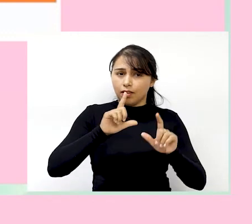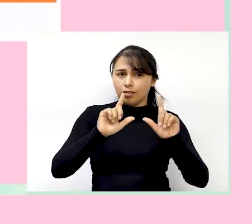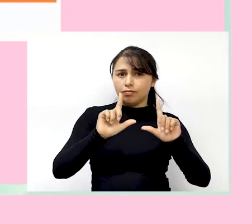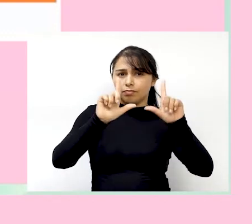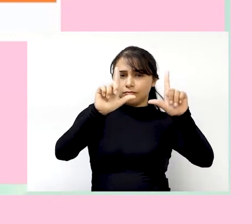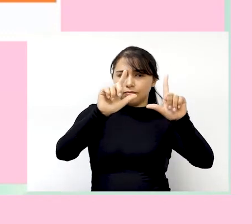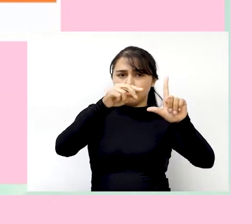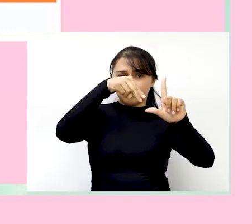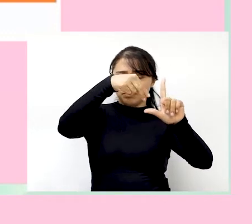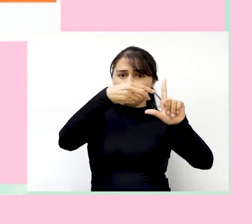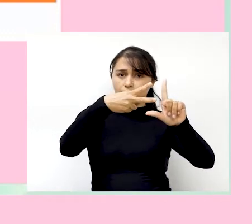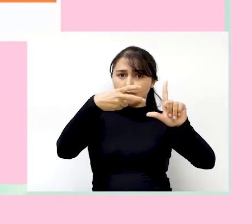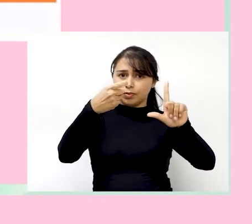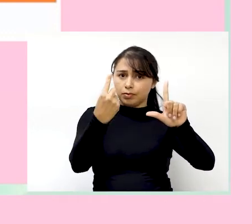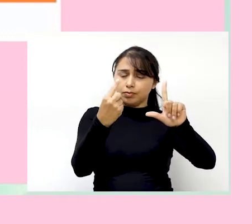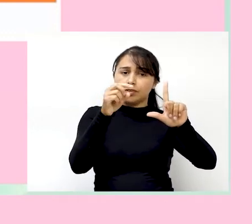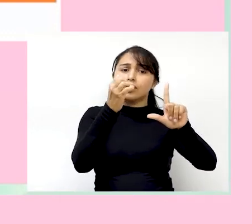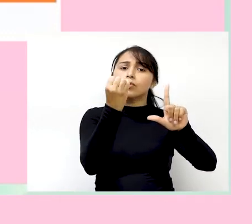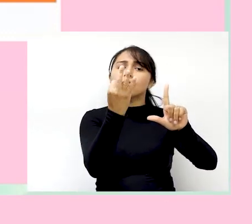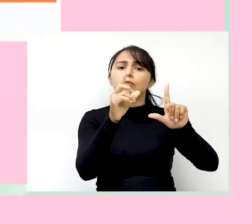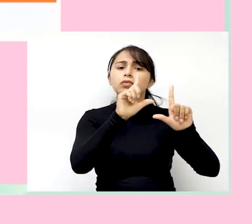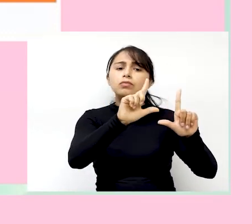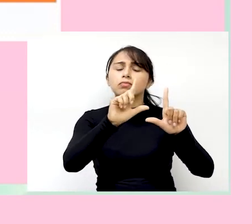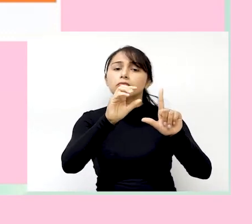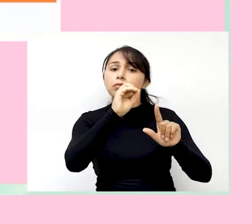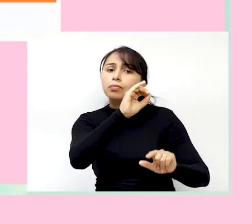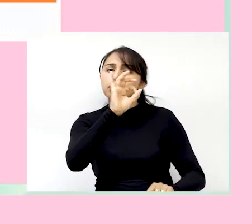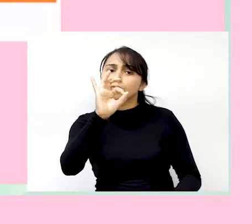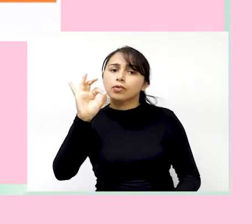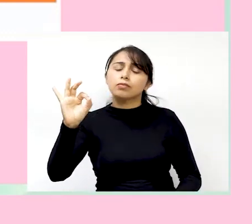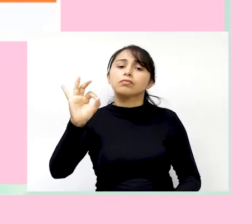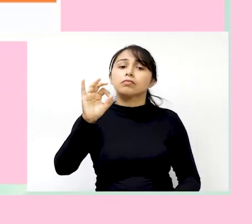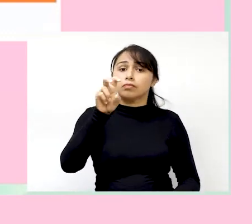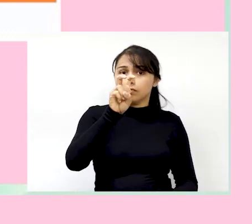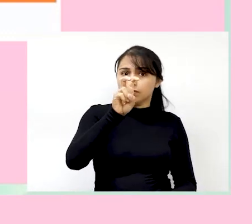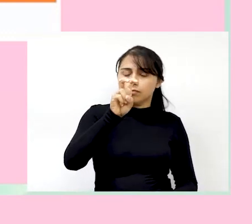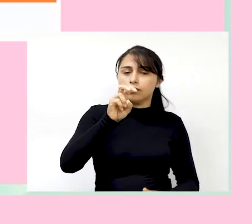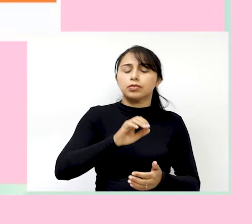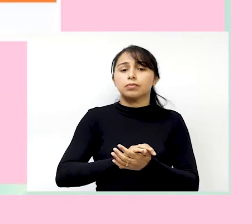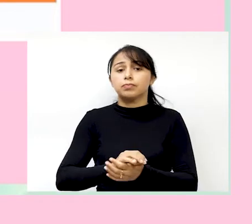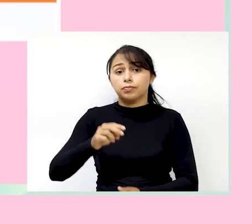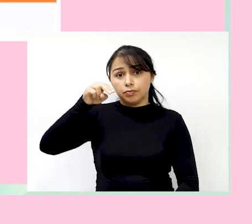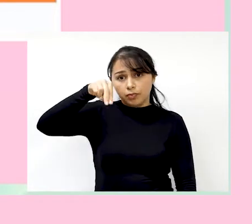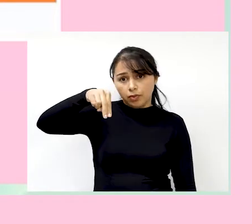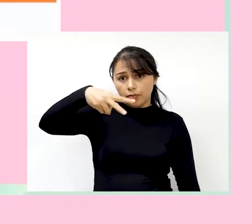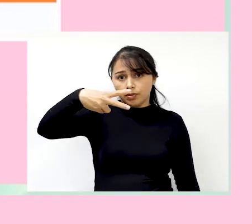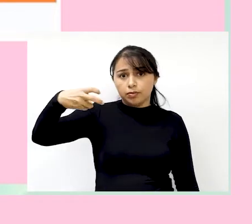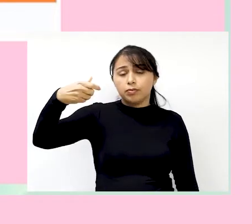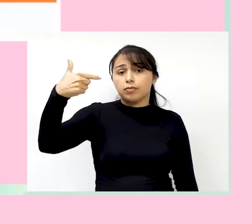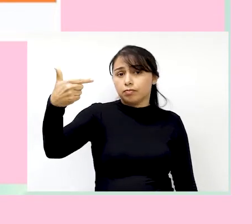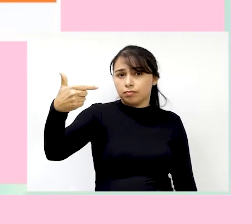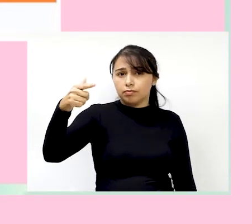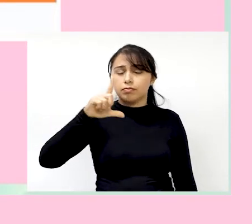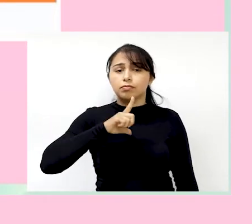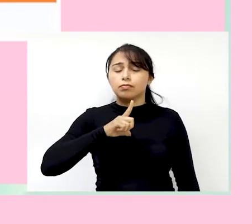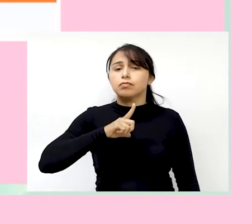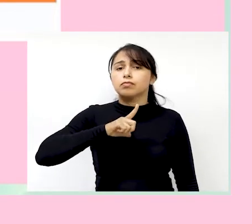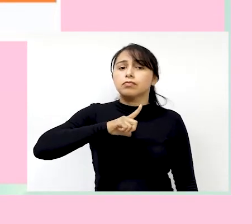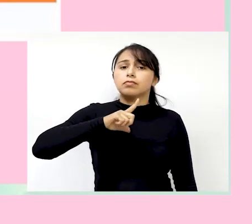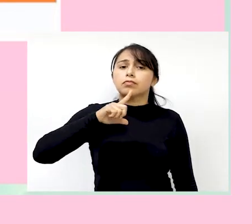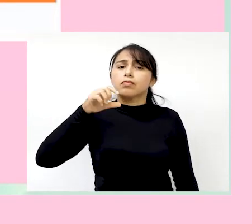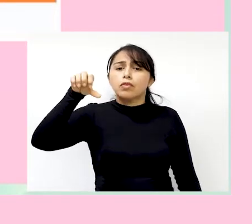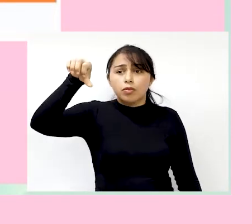temos um total de 5 bolinhas. Quando n for 2, temos aqui 1, 2, 3, 4, 5, 6,